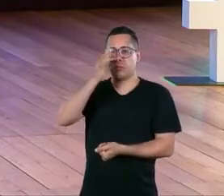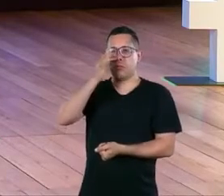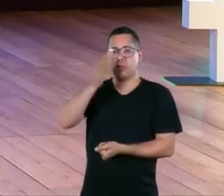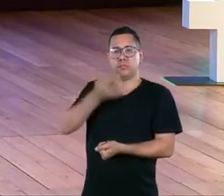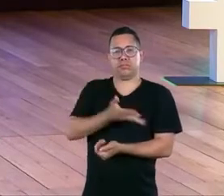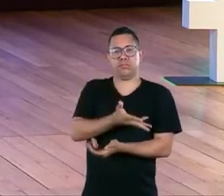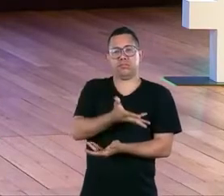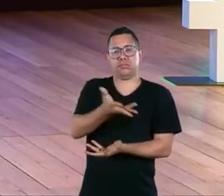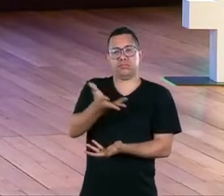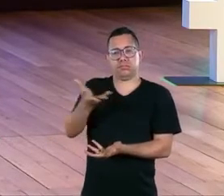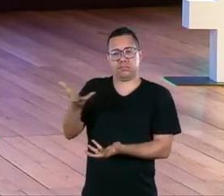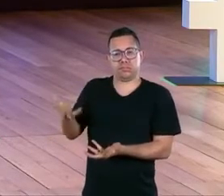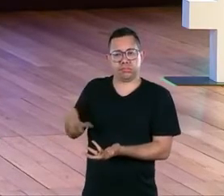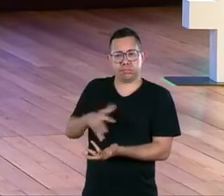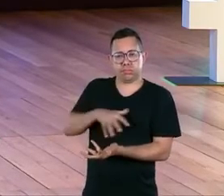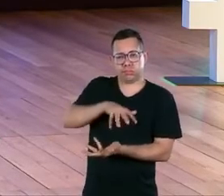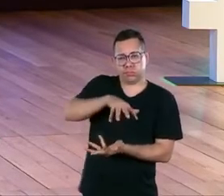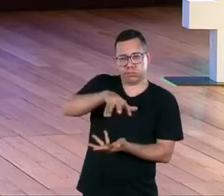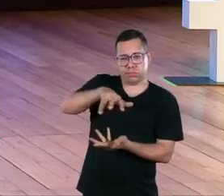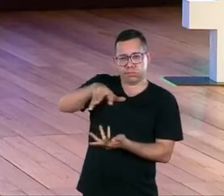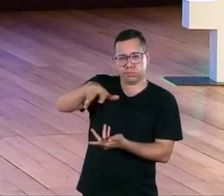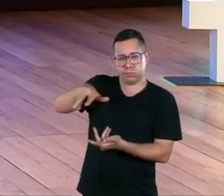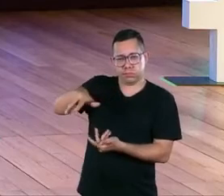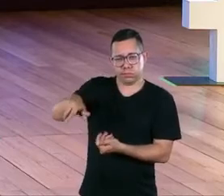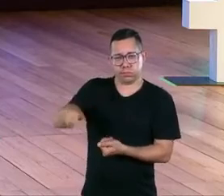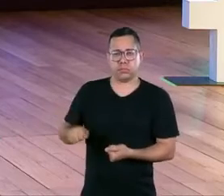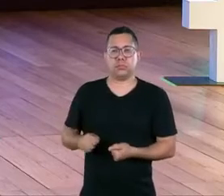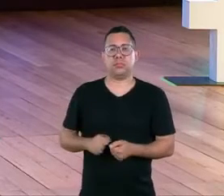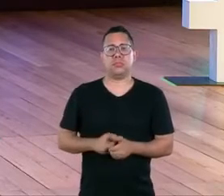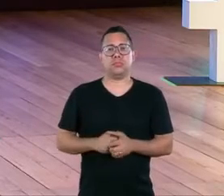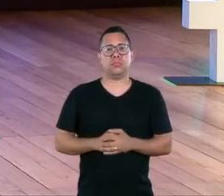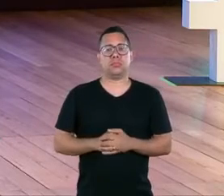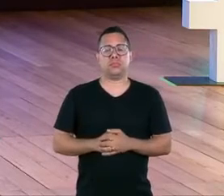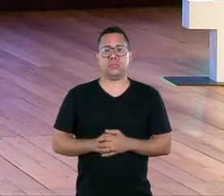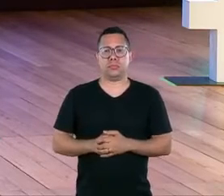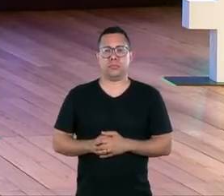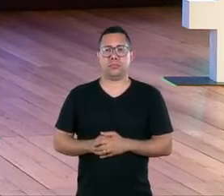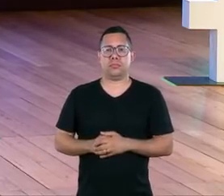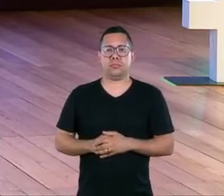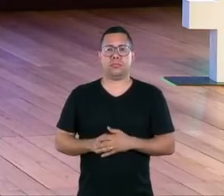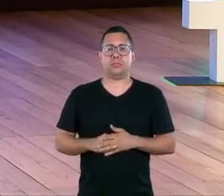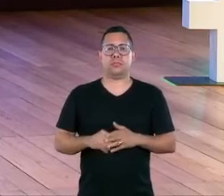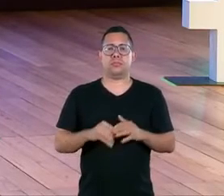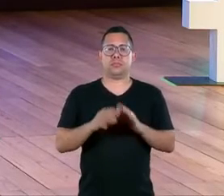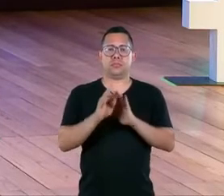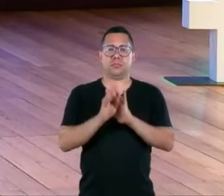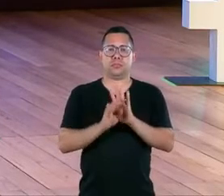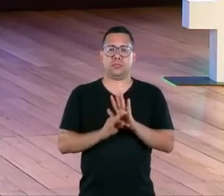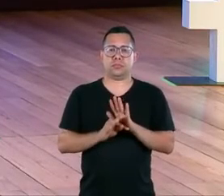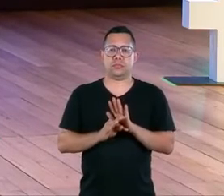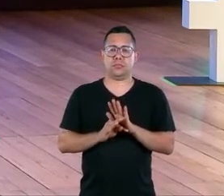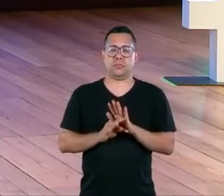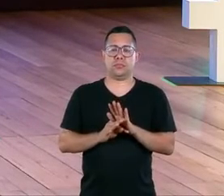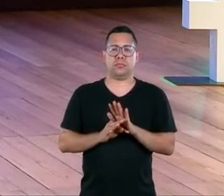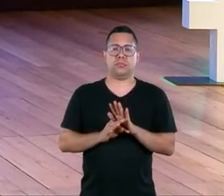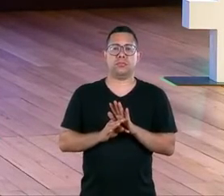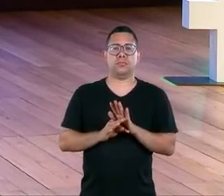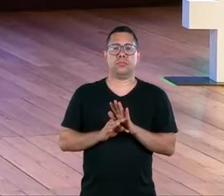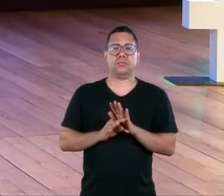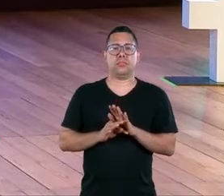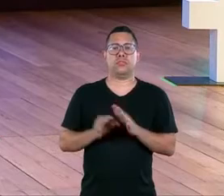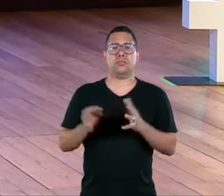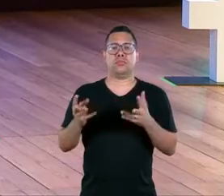inspirada em Jorge Luiz Borges, um texto maravilhoso chamado O Jardim das Veredas que se Bifurcam,